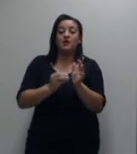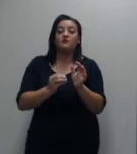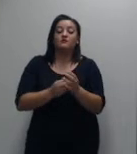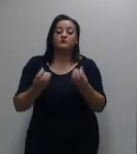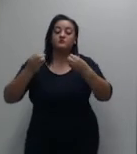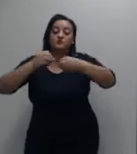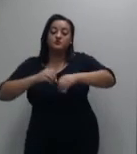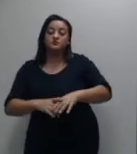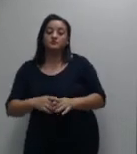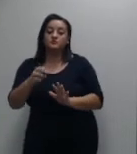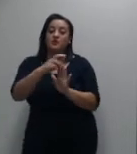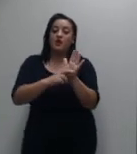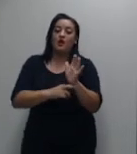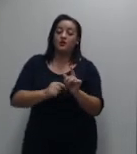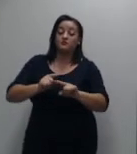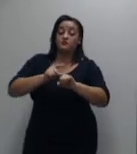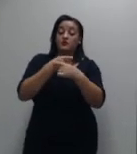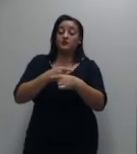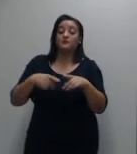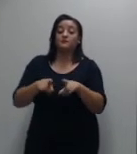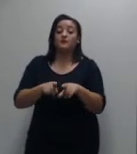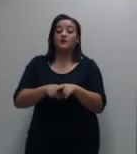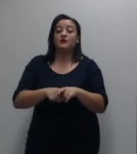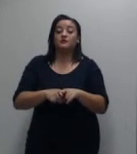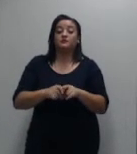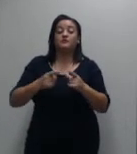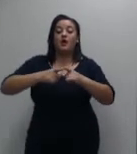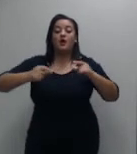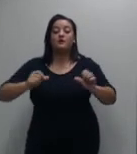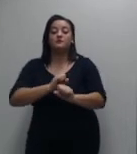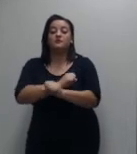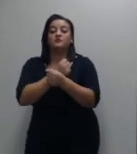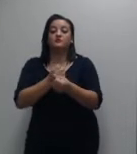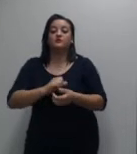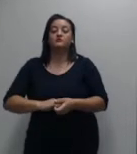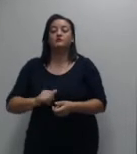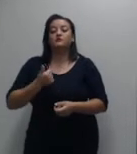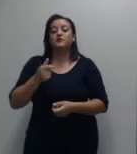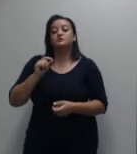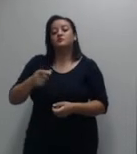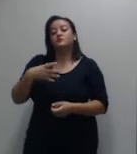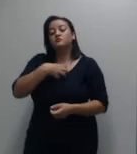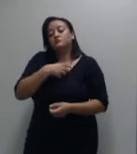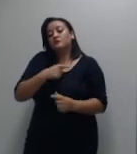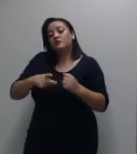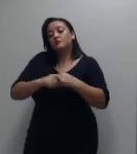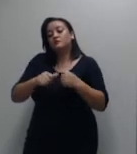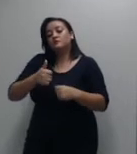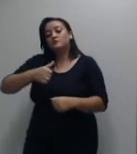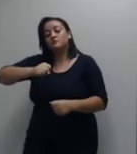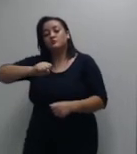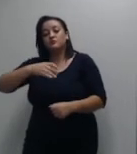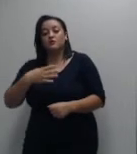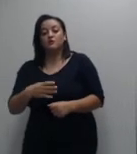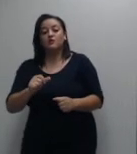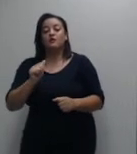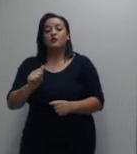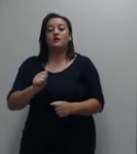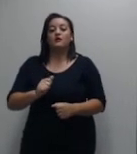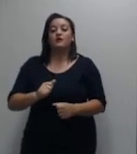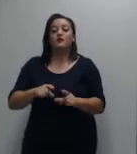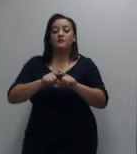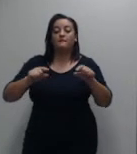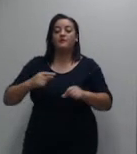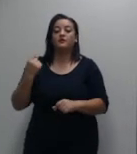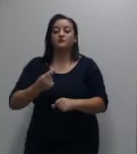aos princípios do contraditório e da ampla defesa uma vez que na forma do artigo 74-a para o único do